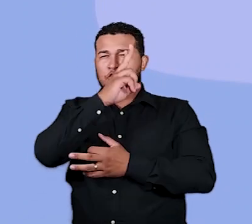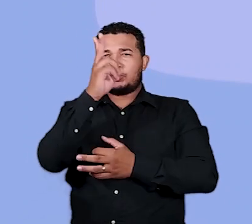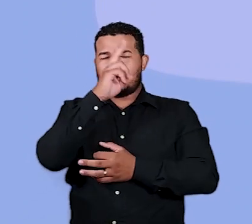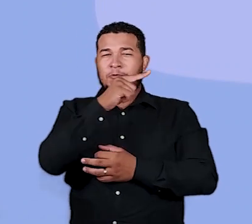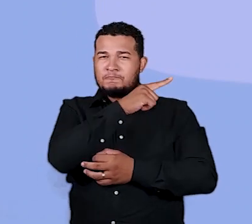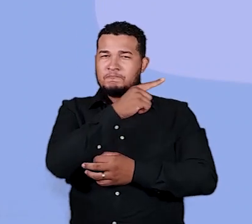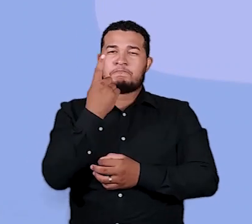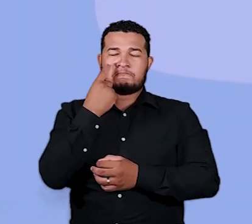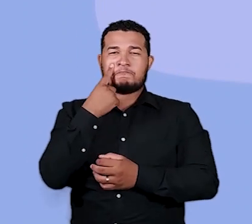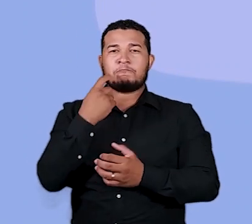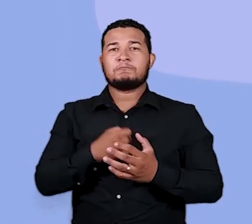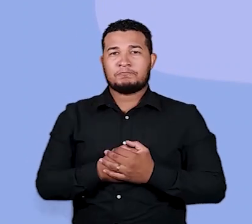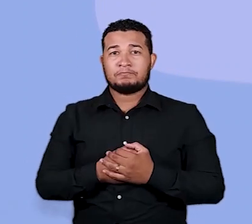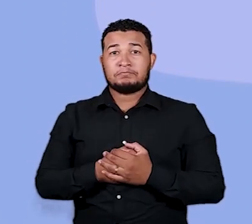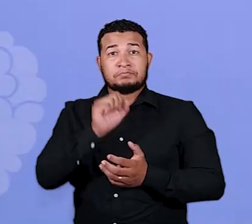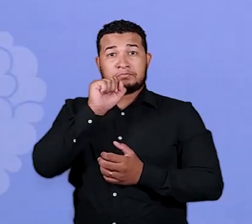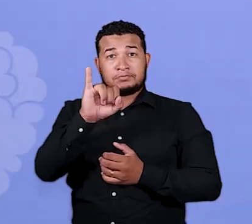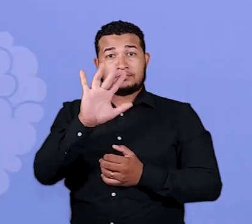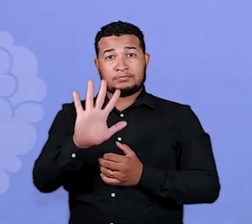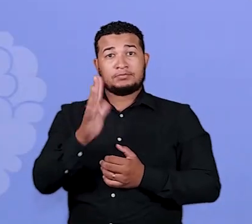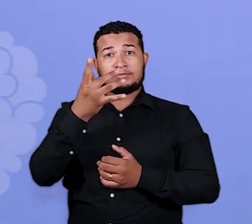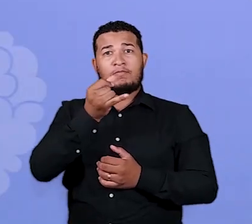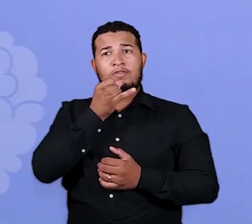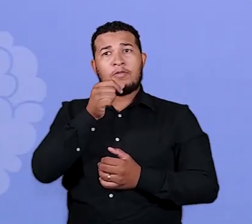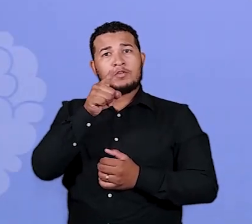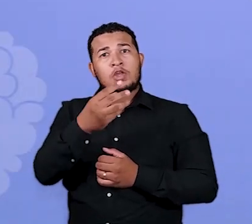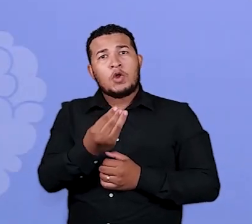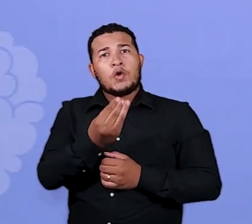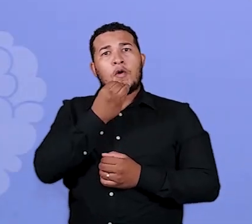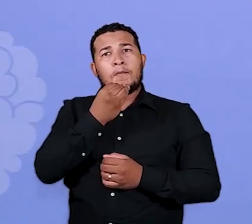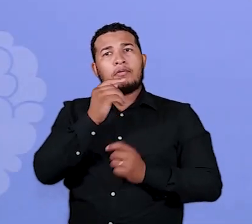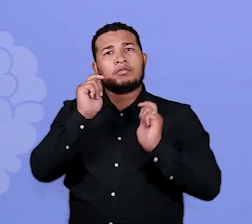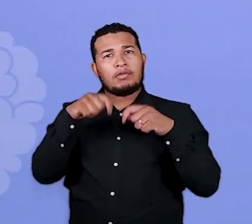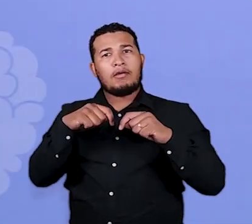um pouco dessa história. Observa comigo. Se você for